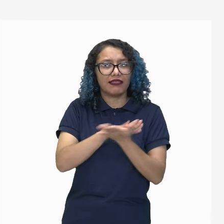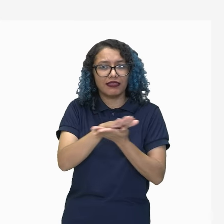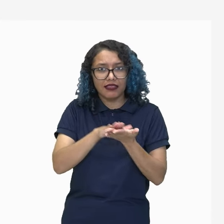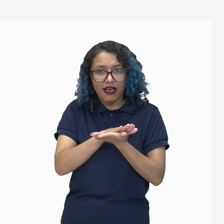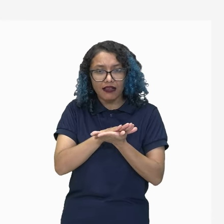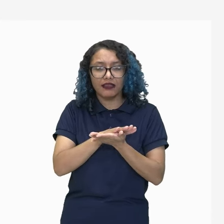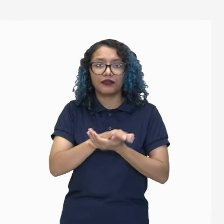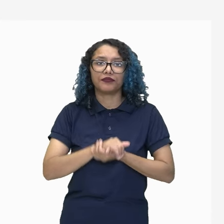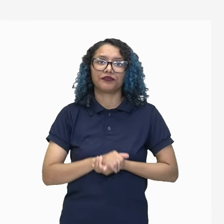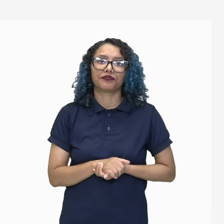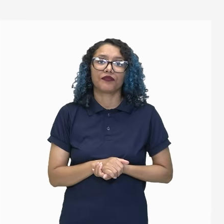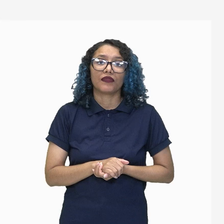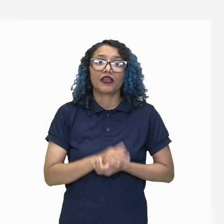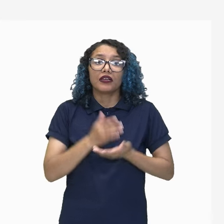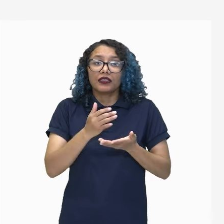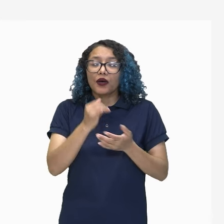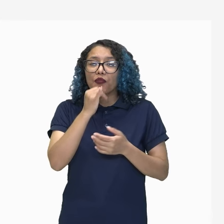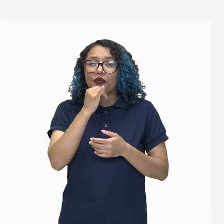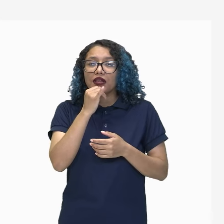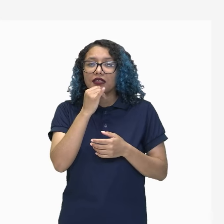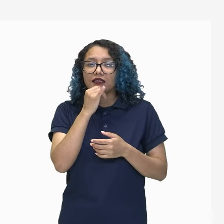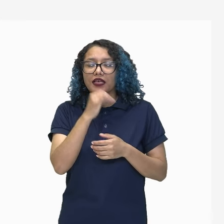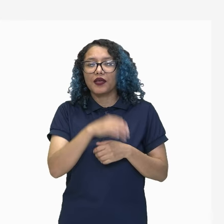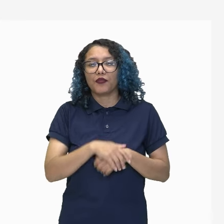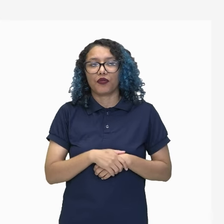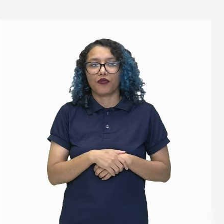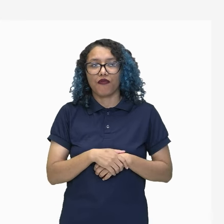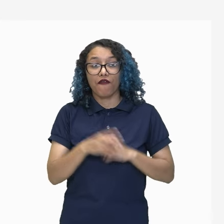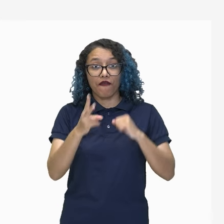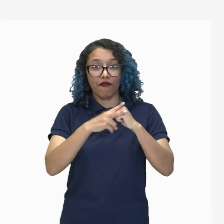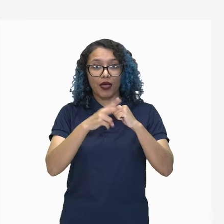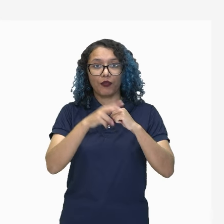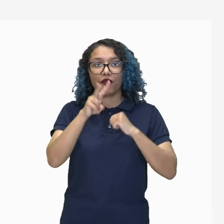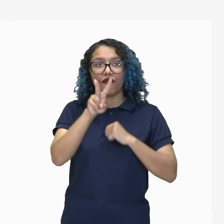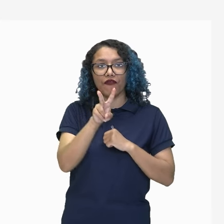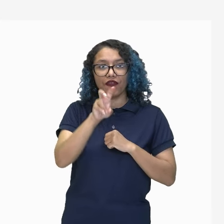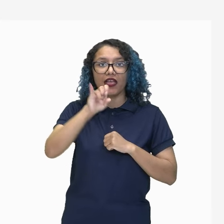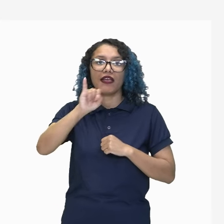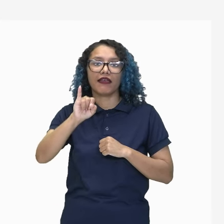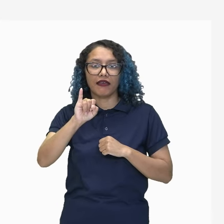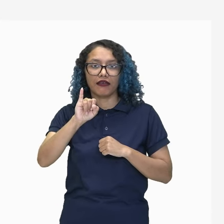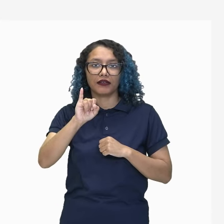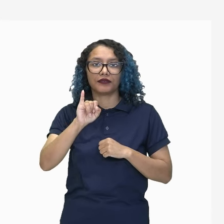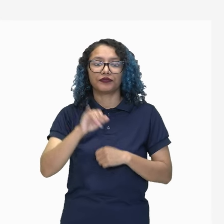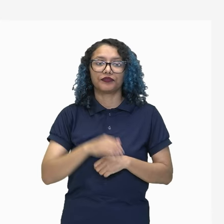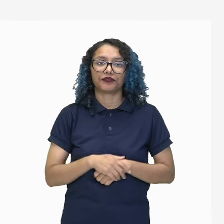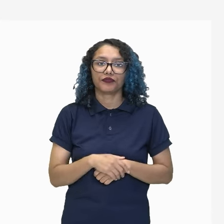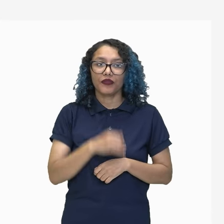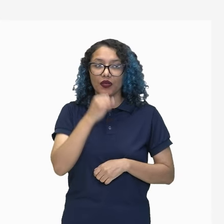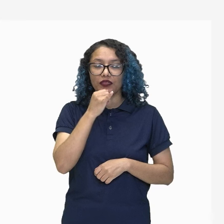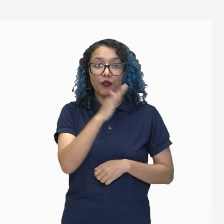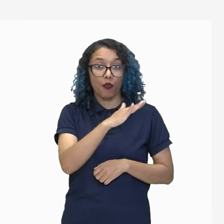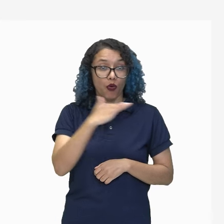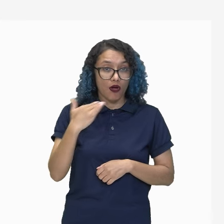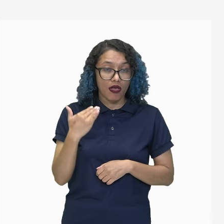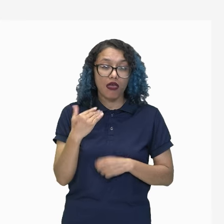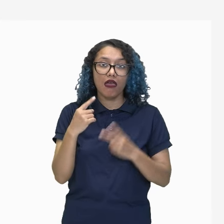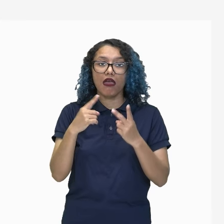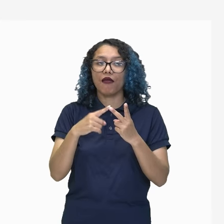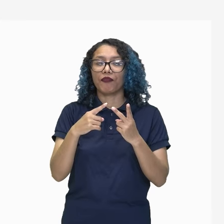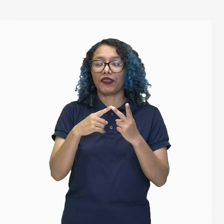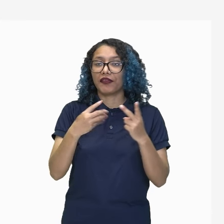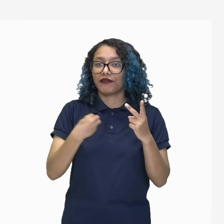intransitivo. Exemplos de verbos intransitivos, muito frequentes, muito comuns. O verbo morrer, o